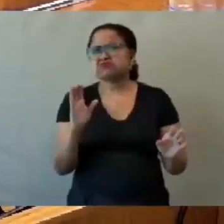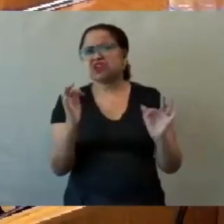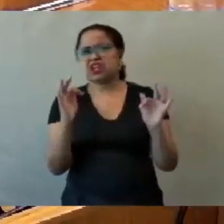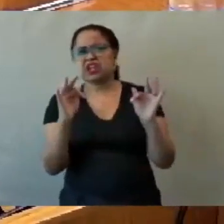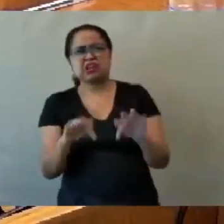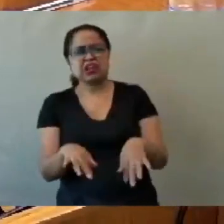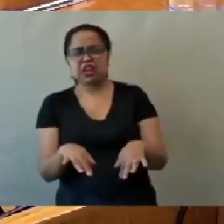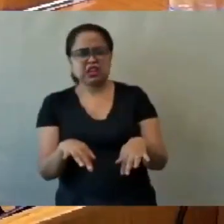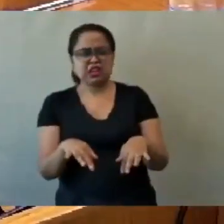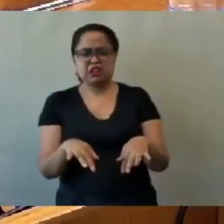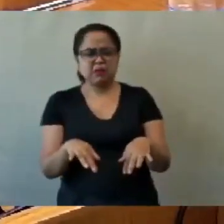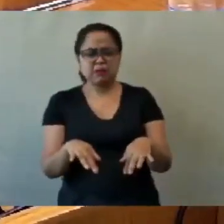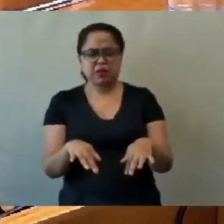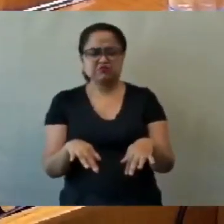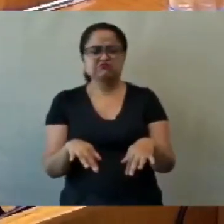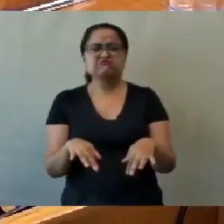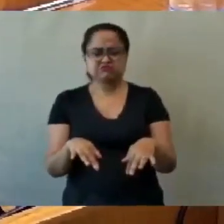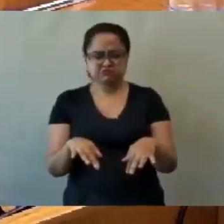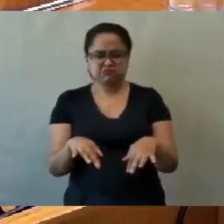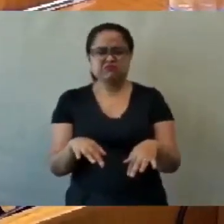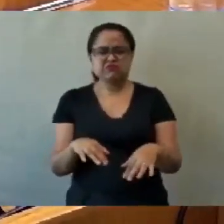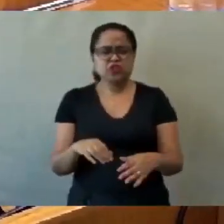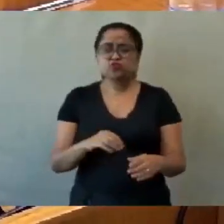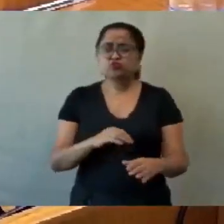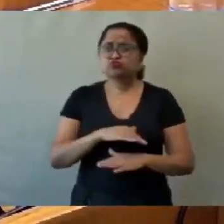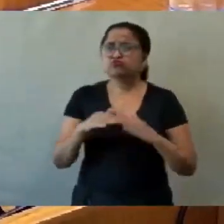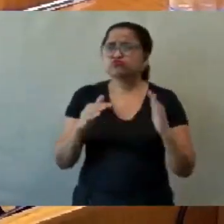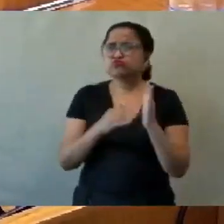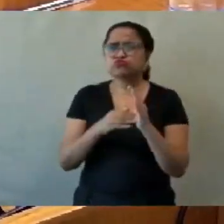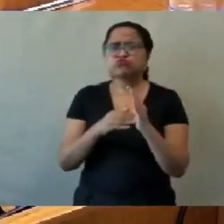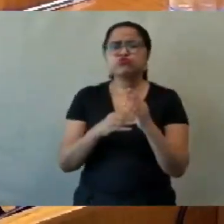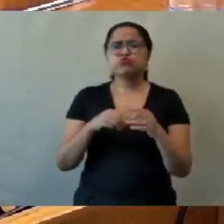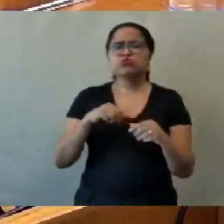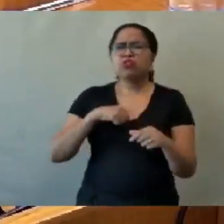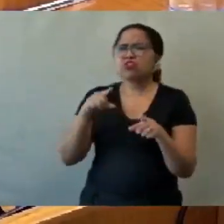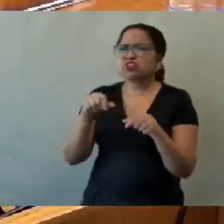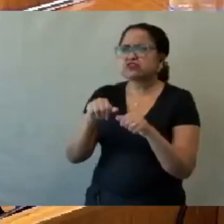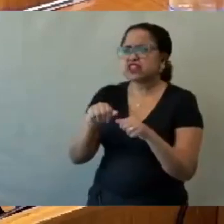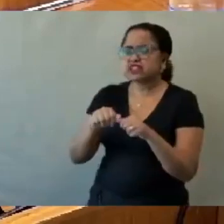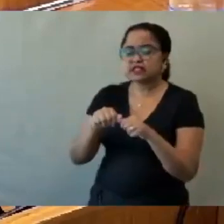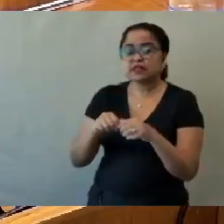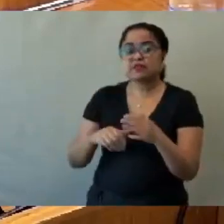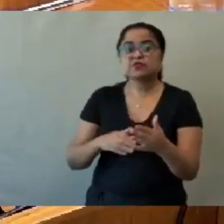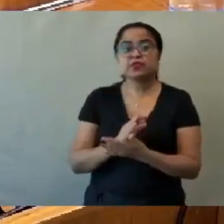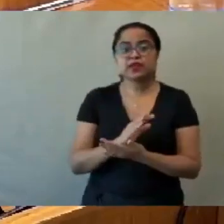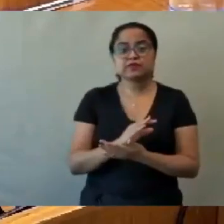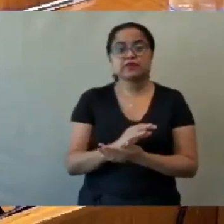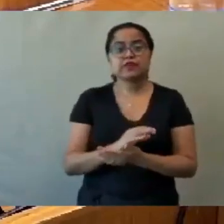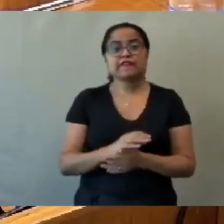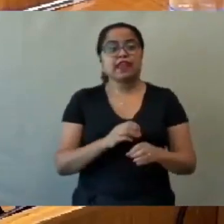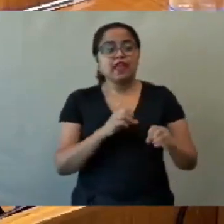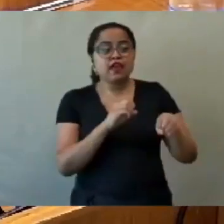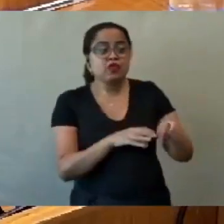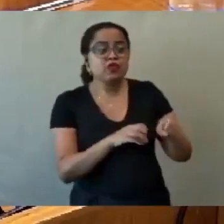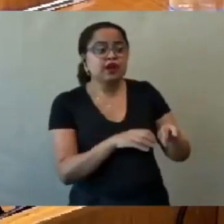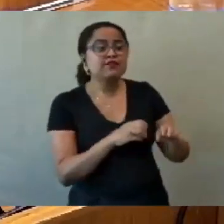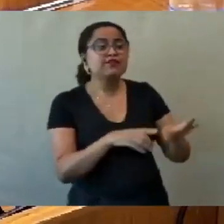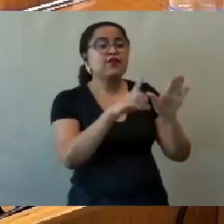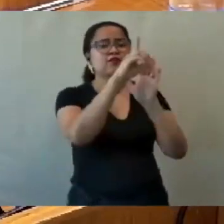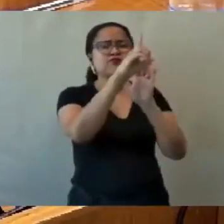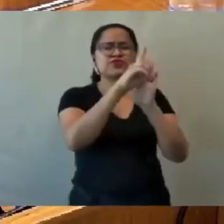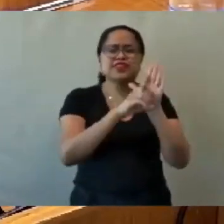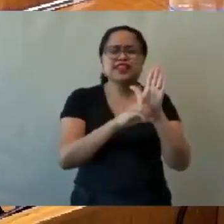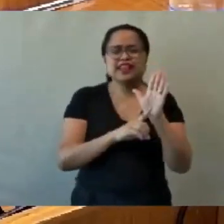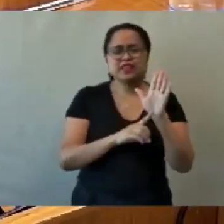mundo passa, tudo que a gente faz passa, mas educação é um direito que essas crianças, que